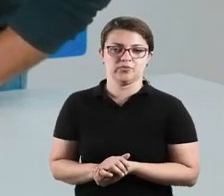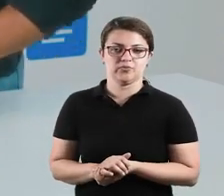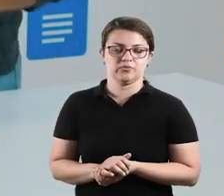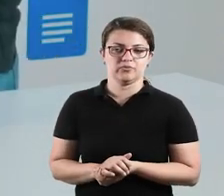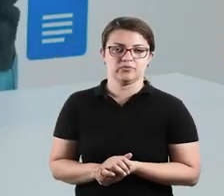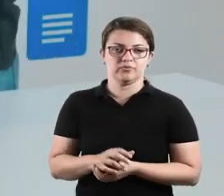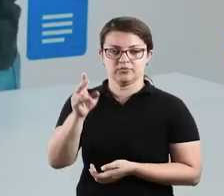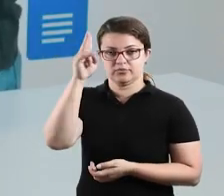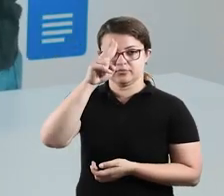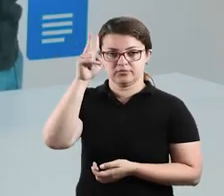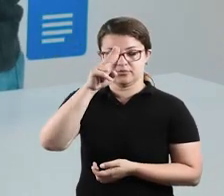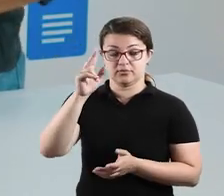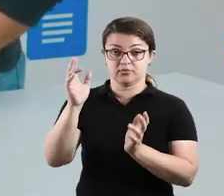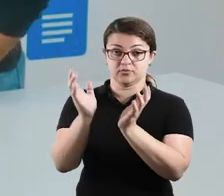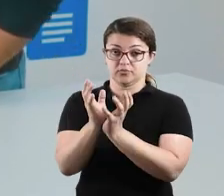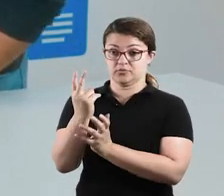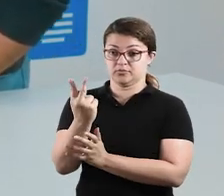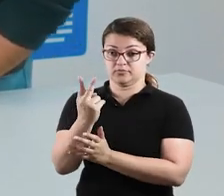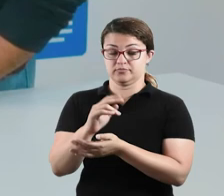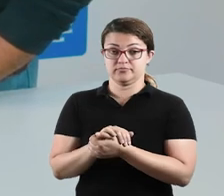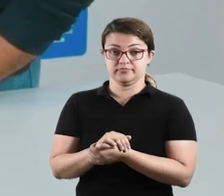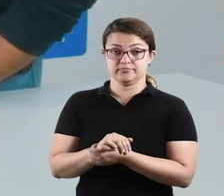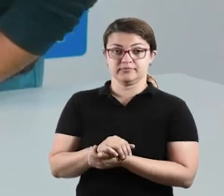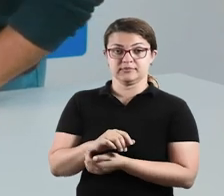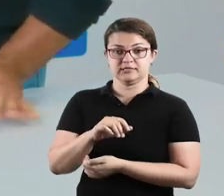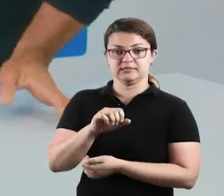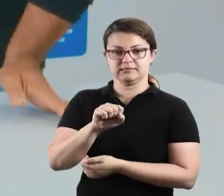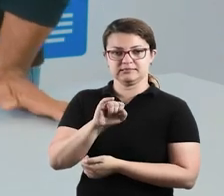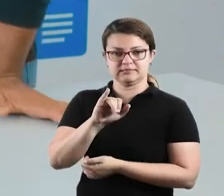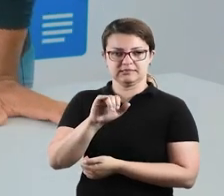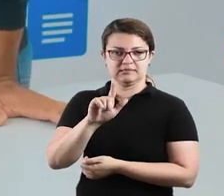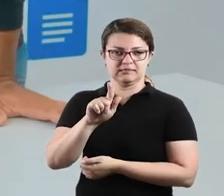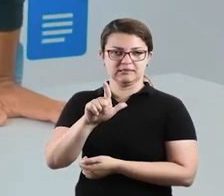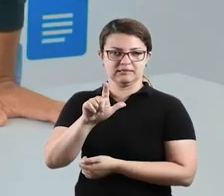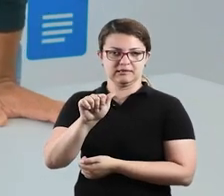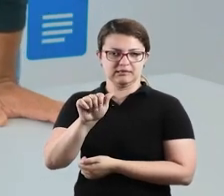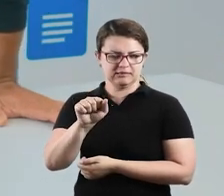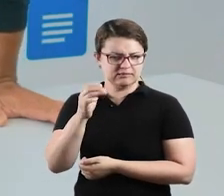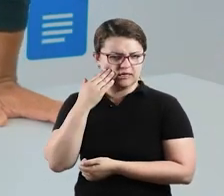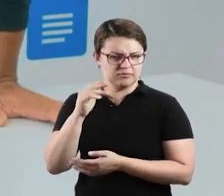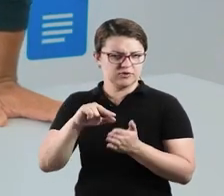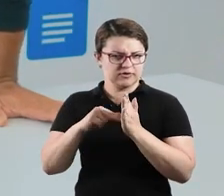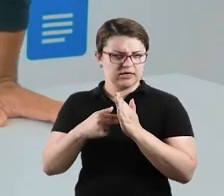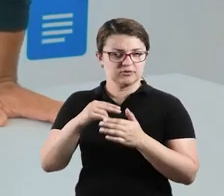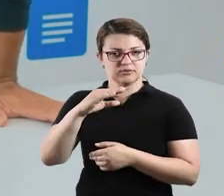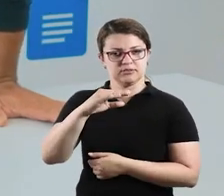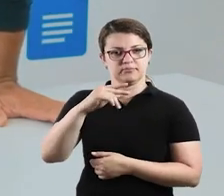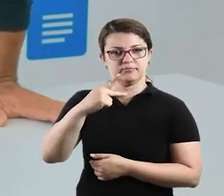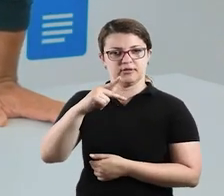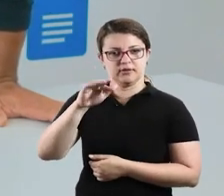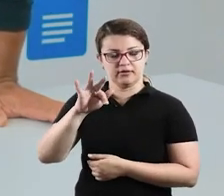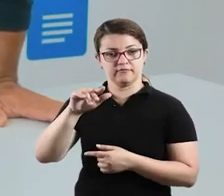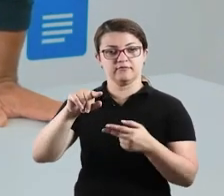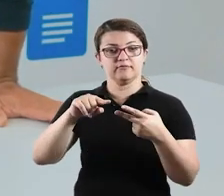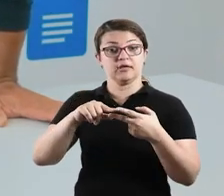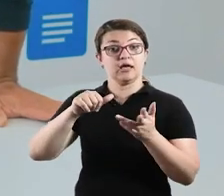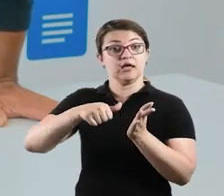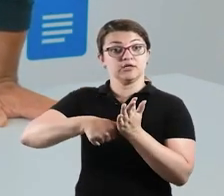Agora, história para o termo 2. Vamos falar de siglas. Você sabe o que é CPF, RG,